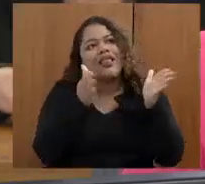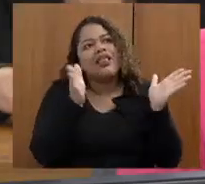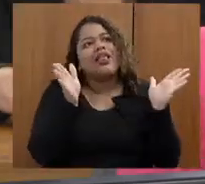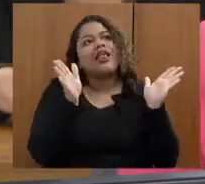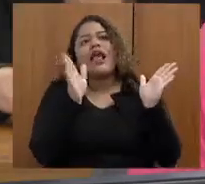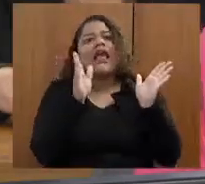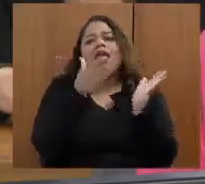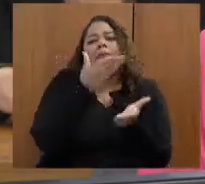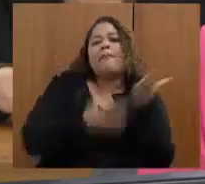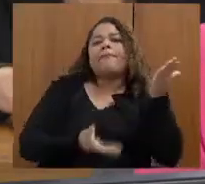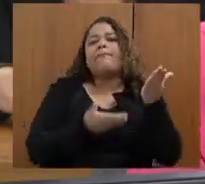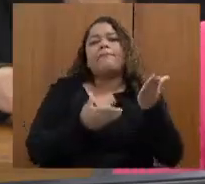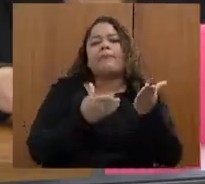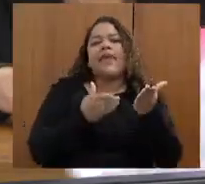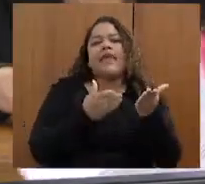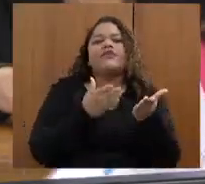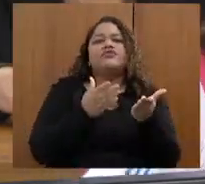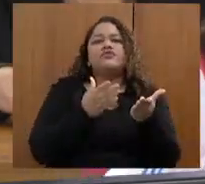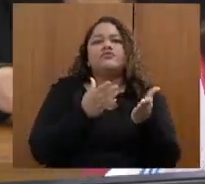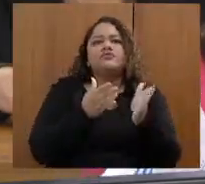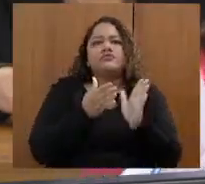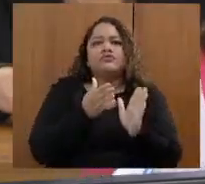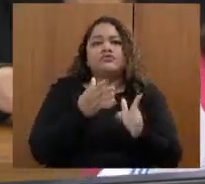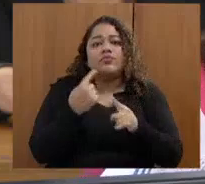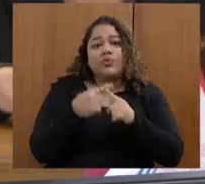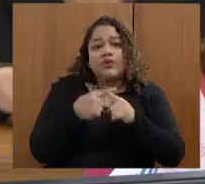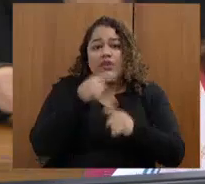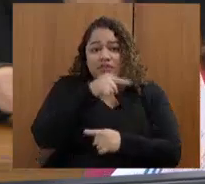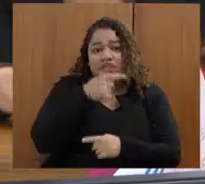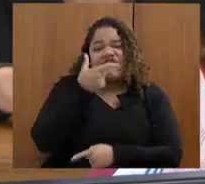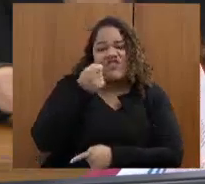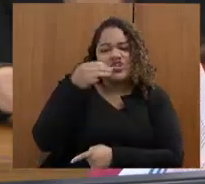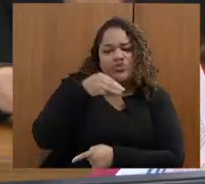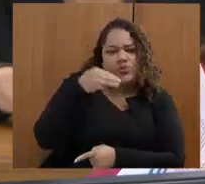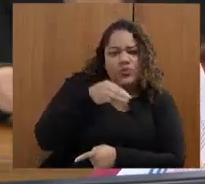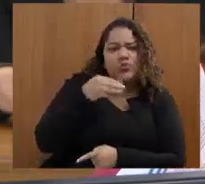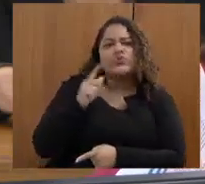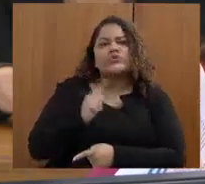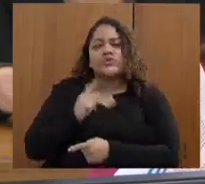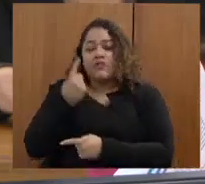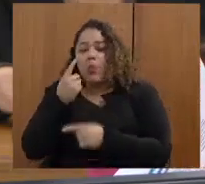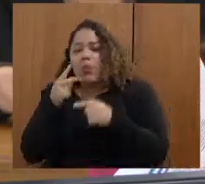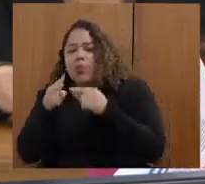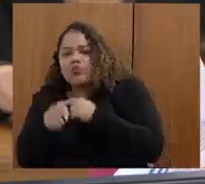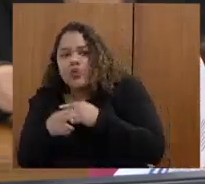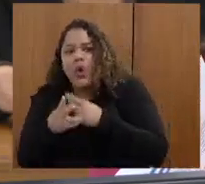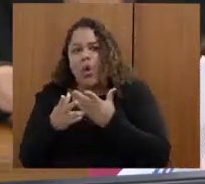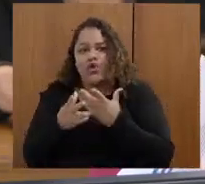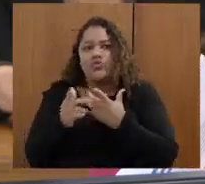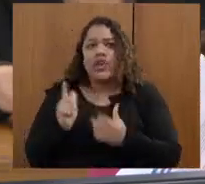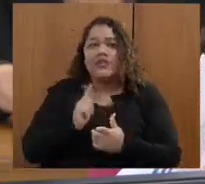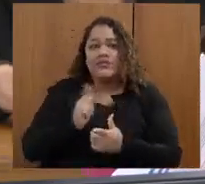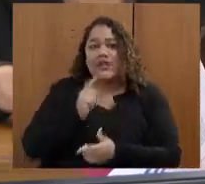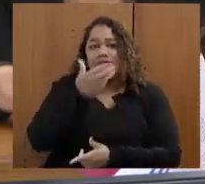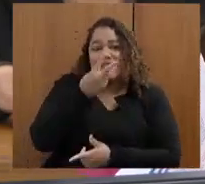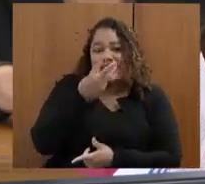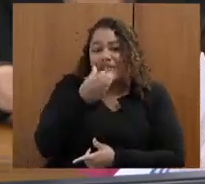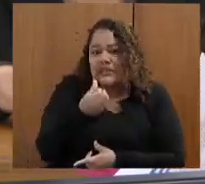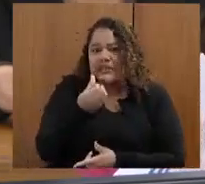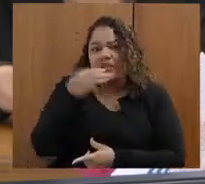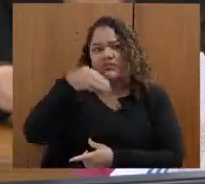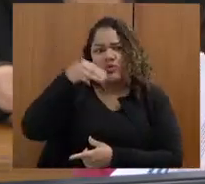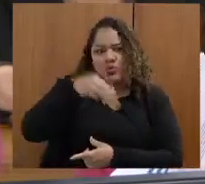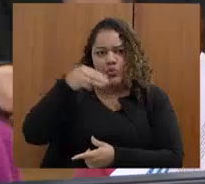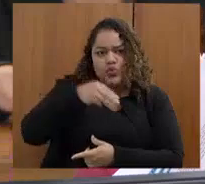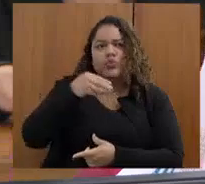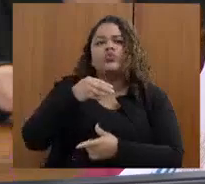Assembleia fiscaliza né no seu tempo de fala que inicialmente Era uns 20 minutos teve uma interrupção no final ficou foram 36 minutos de apresentação